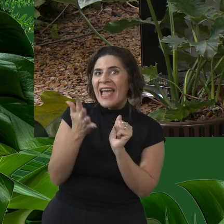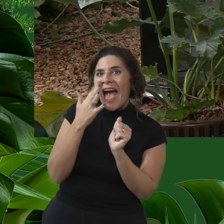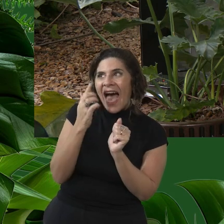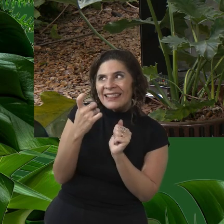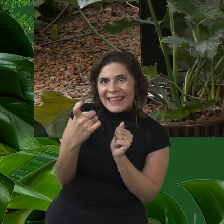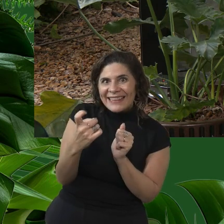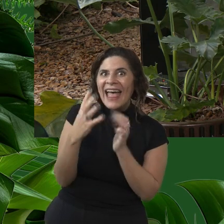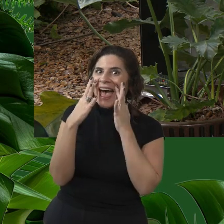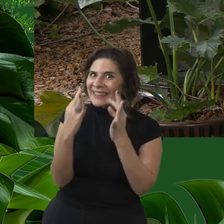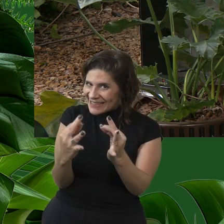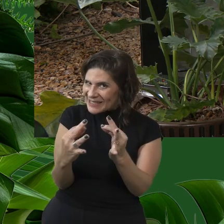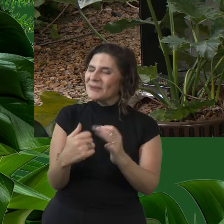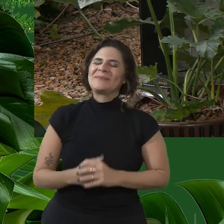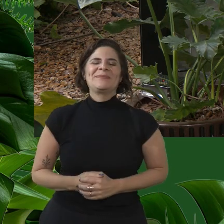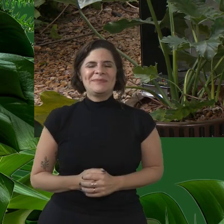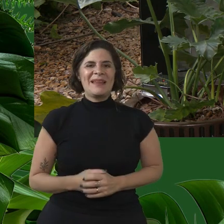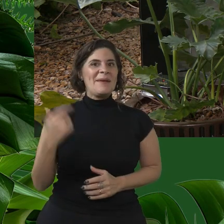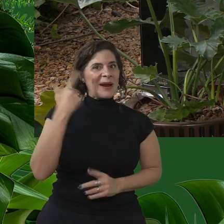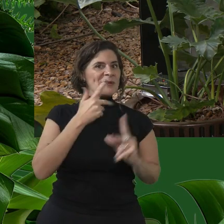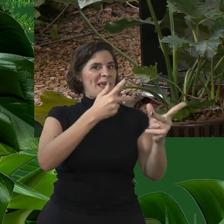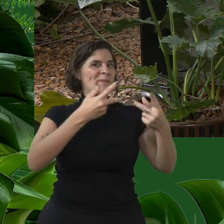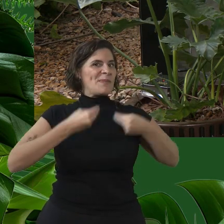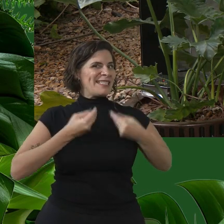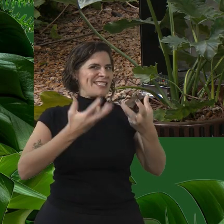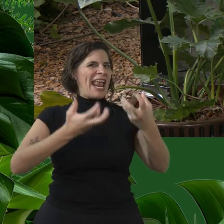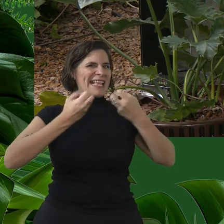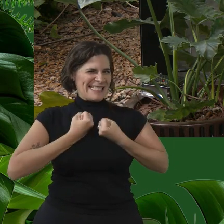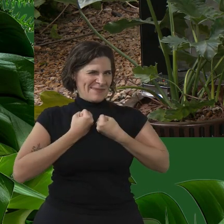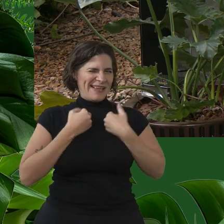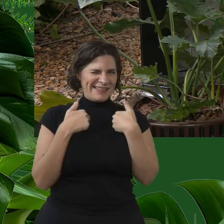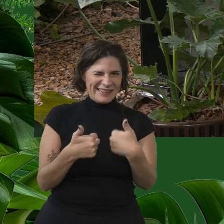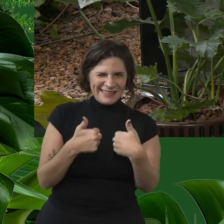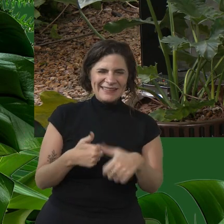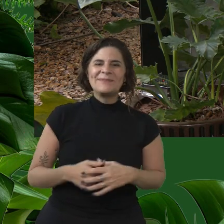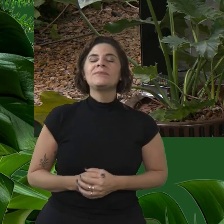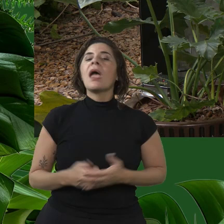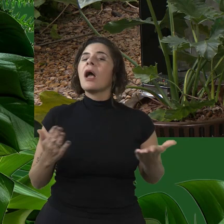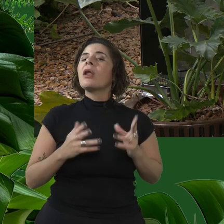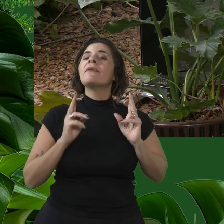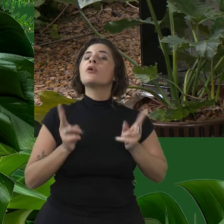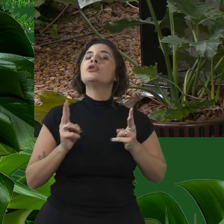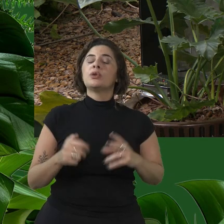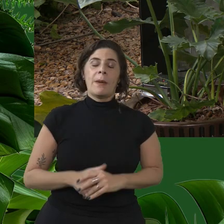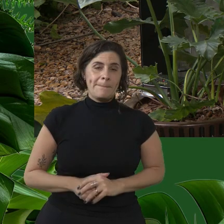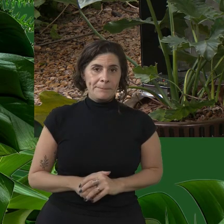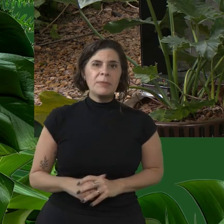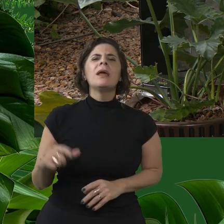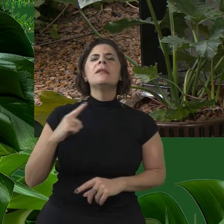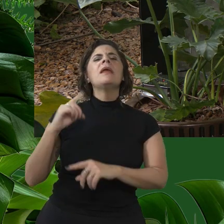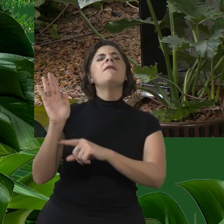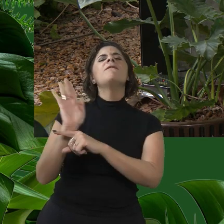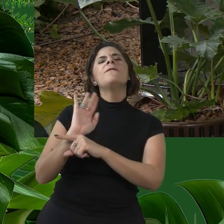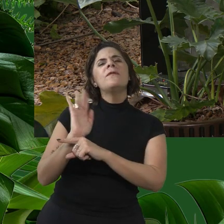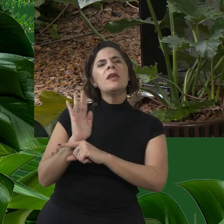ali para responder e levar o kit para casa, tá bom? Vamos dar sequência. A gente tem alguns vídeos agora, então a